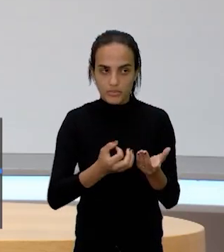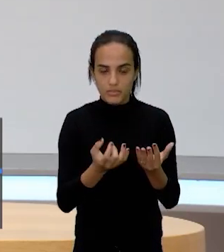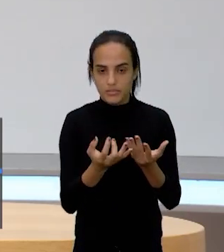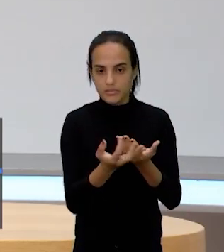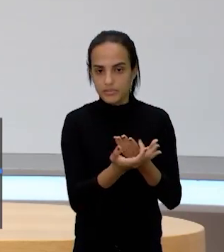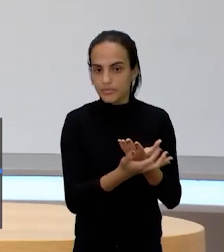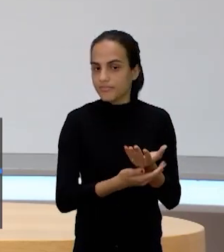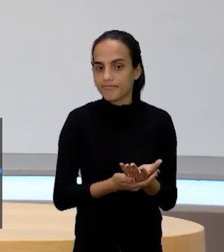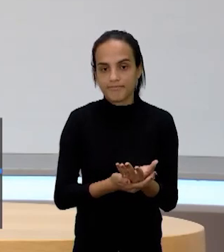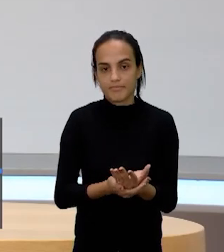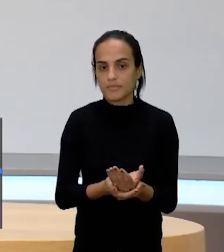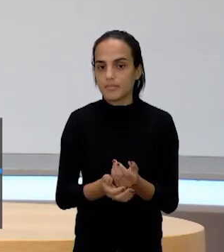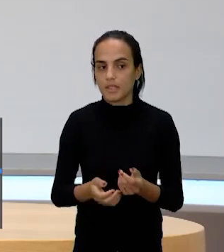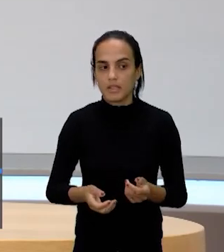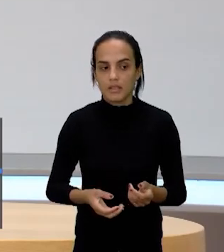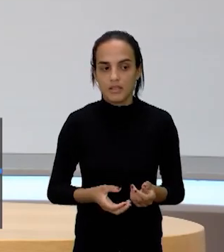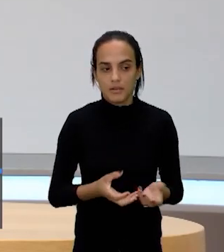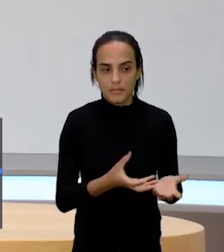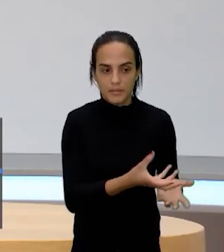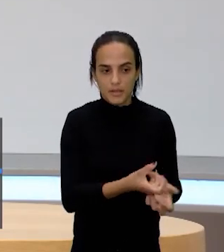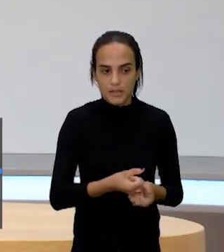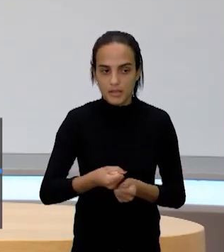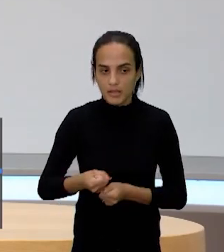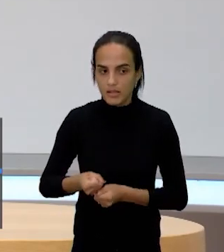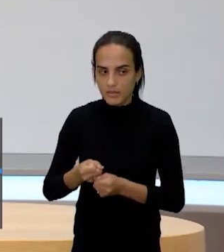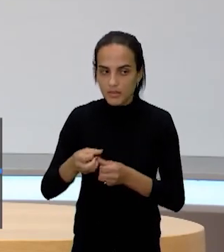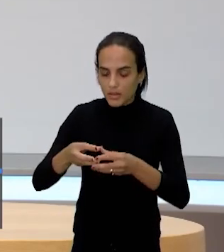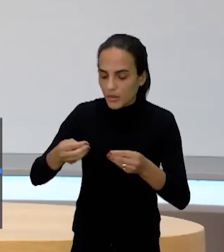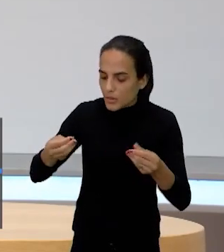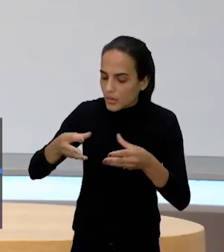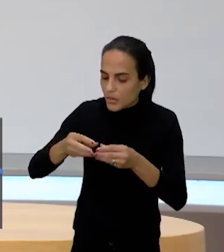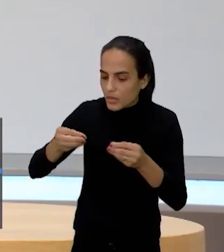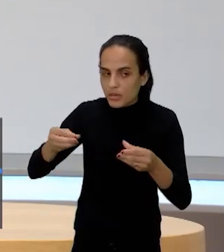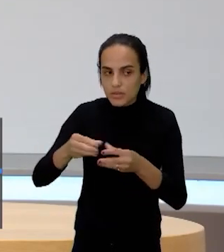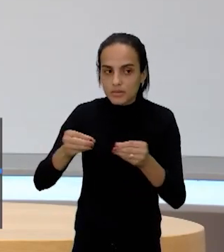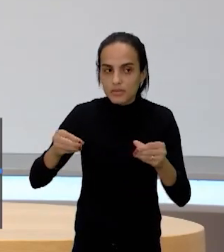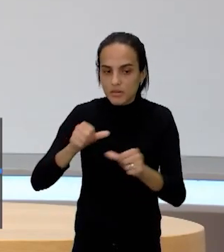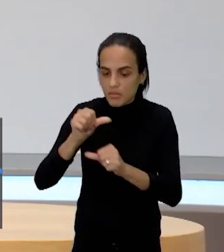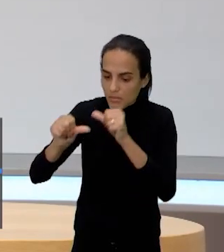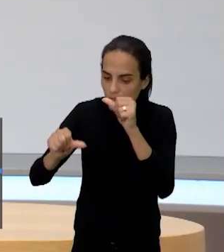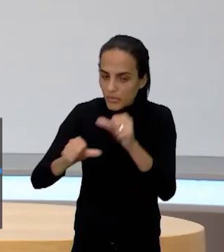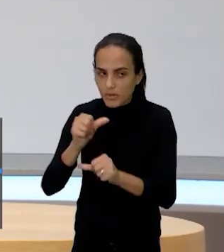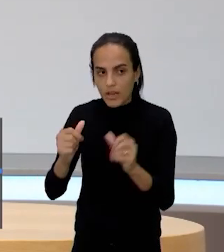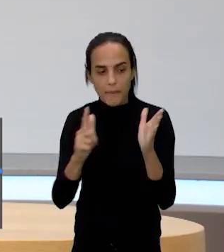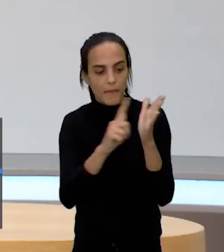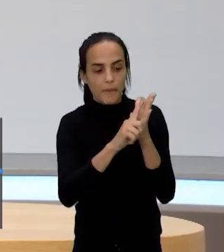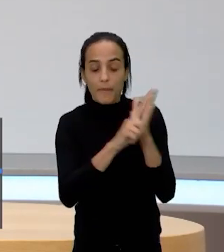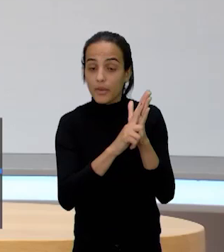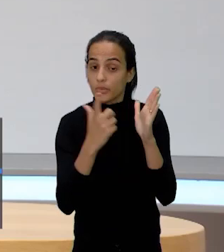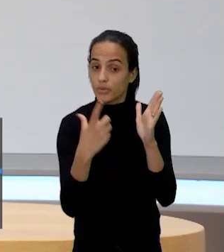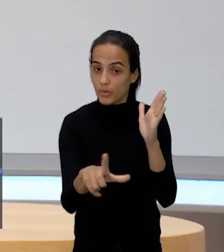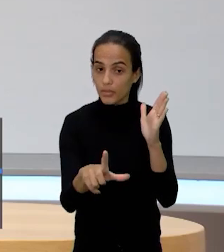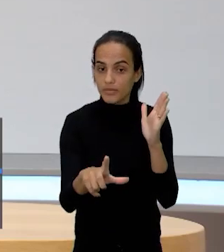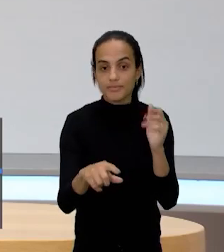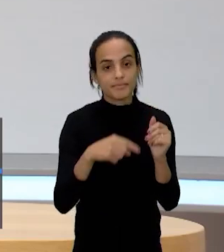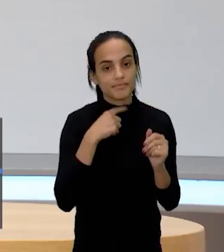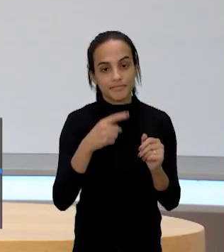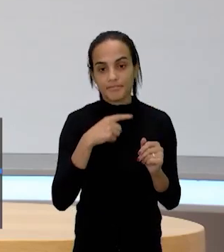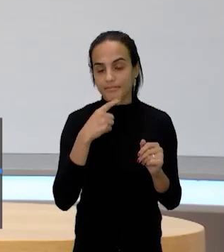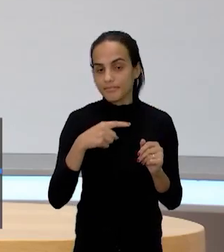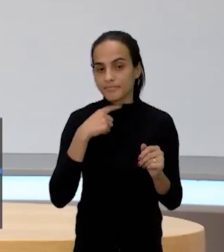inicial. Eu não consigo pegar aquela cinza que se formou para transformar em papel novamente. Então, esse daí é um